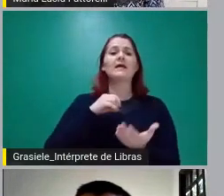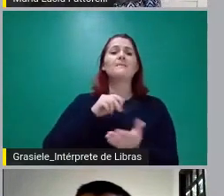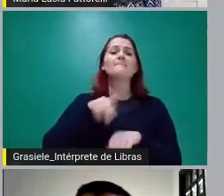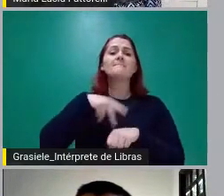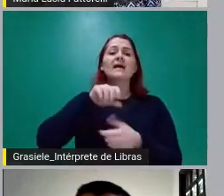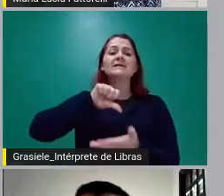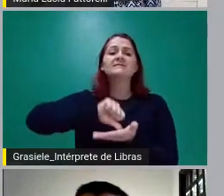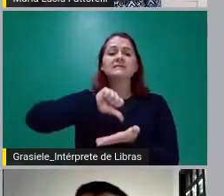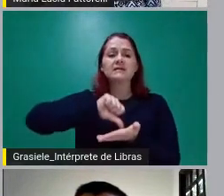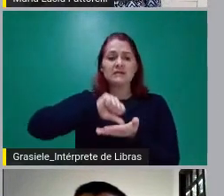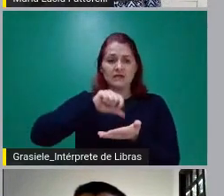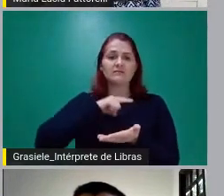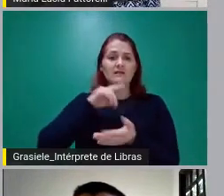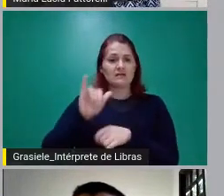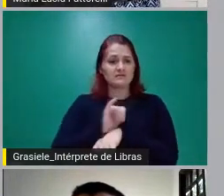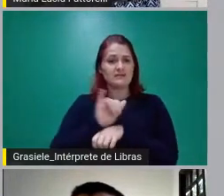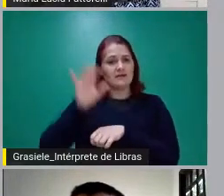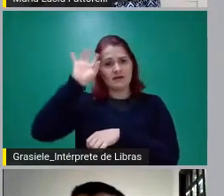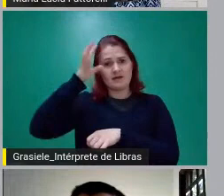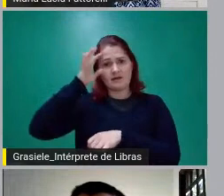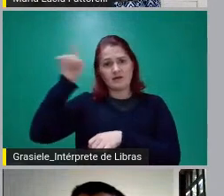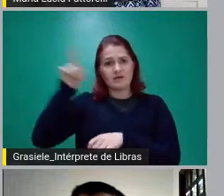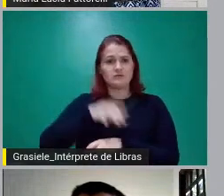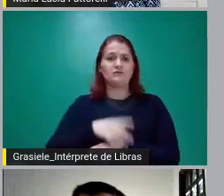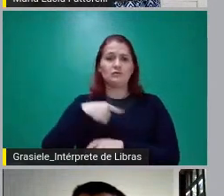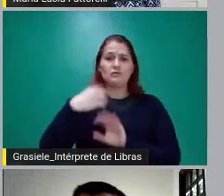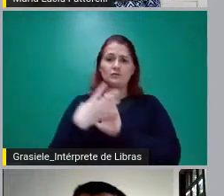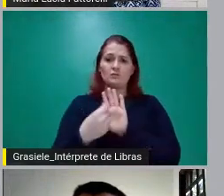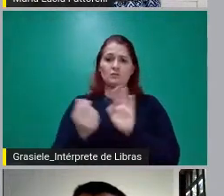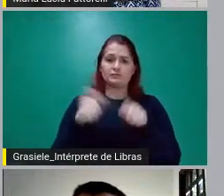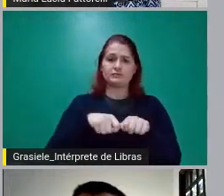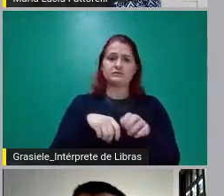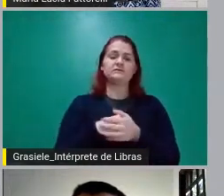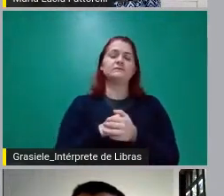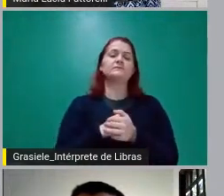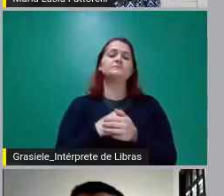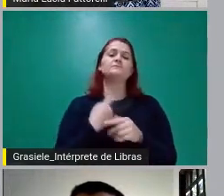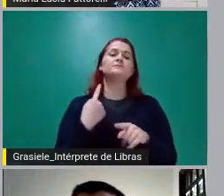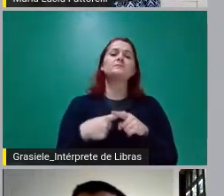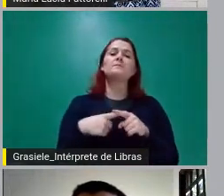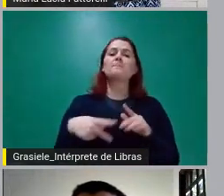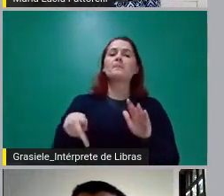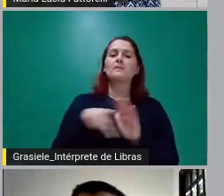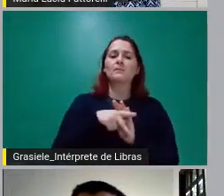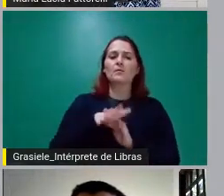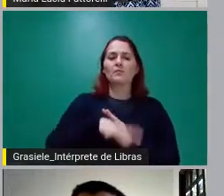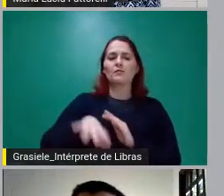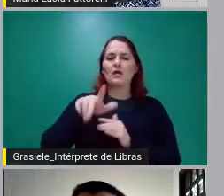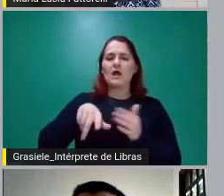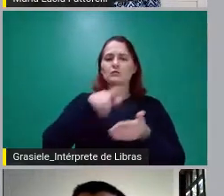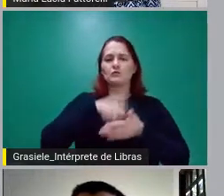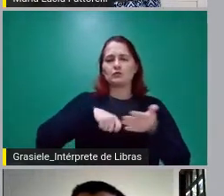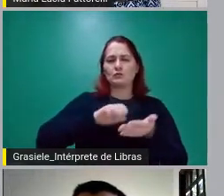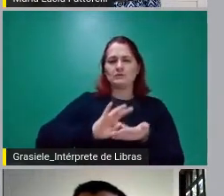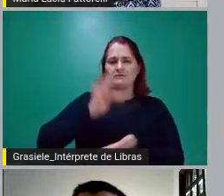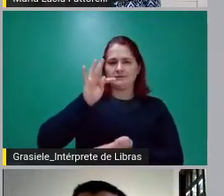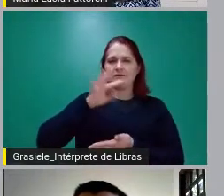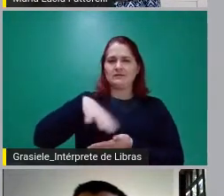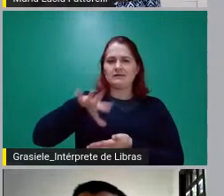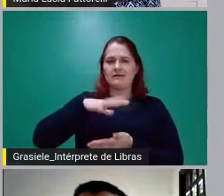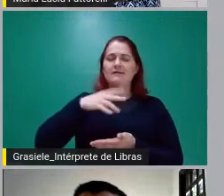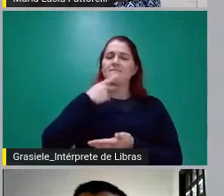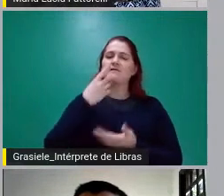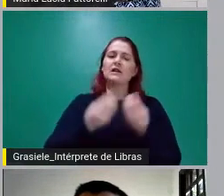mais profundamente. Porque, inclusive, os teóricos dentro da economia solidária vão discordar entre si sobre as possibilidades de